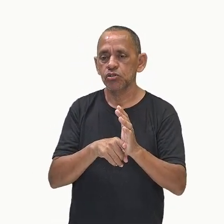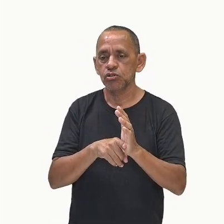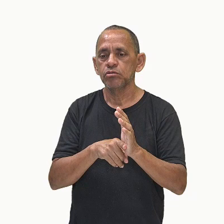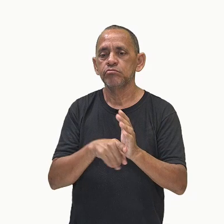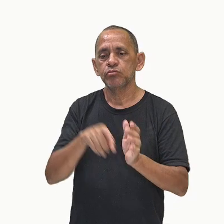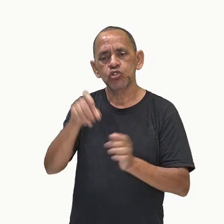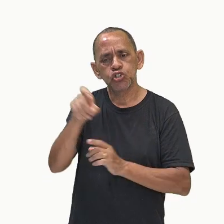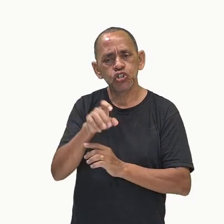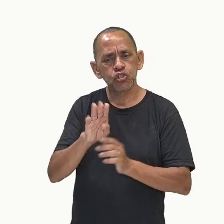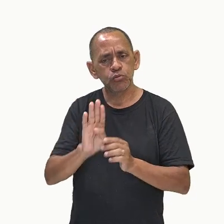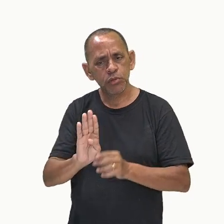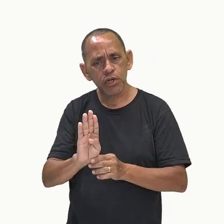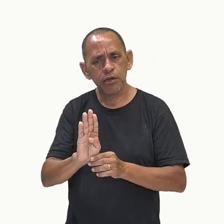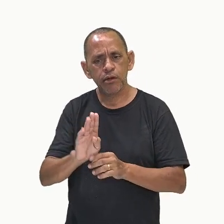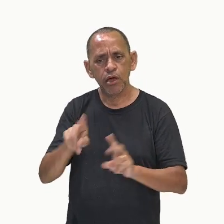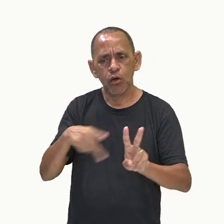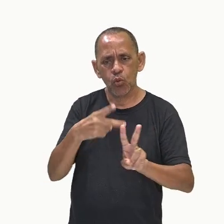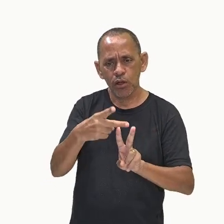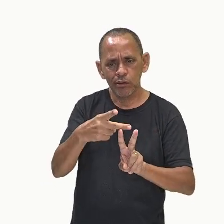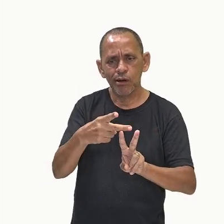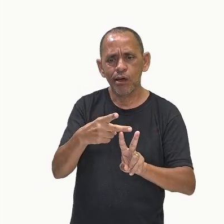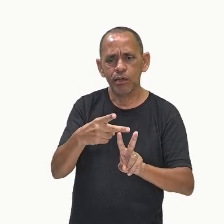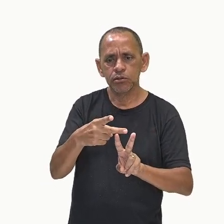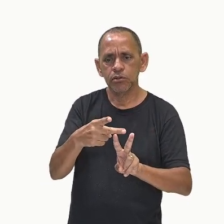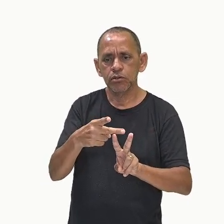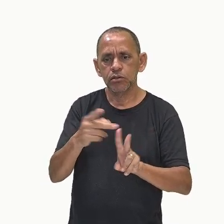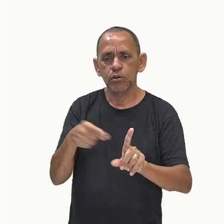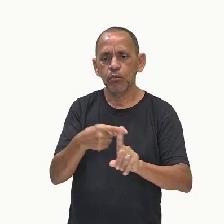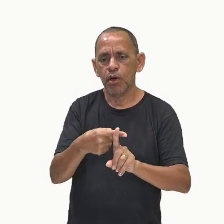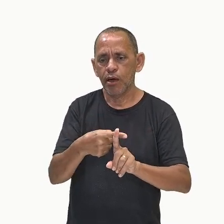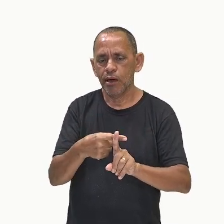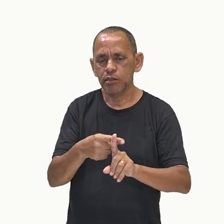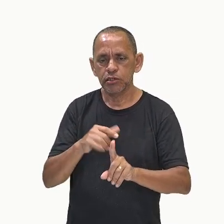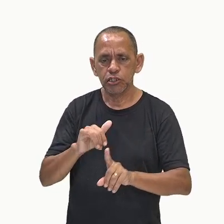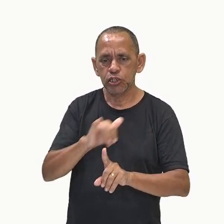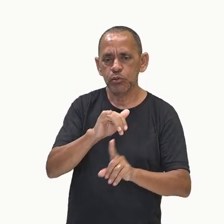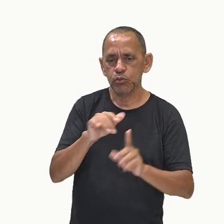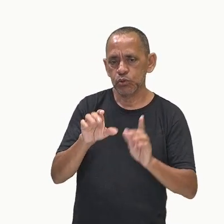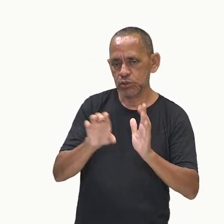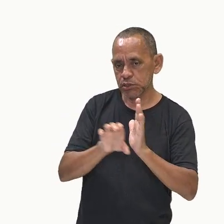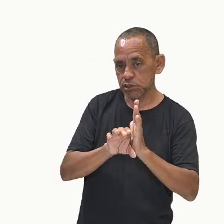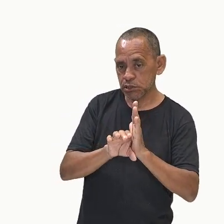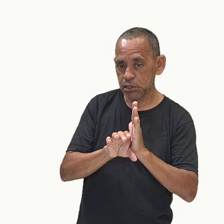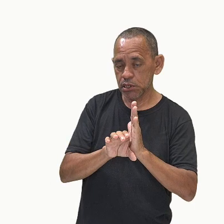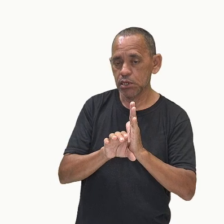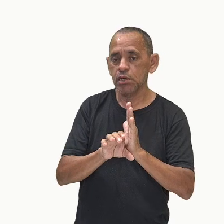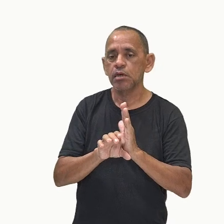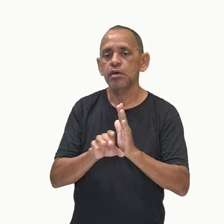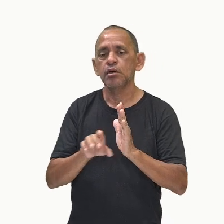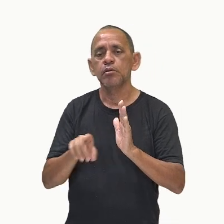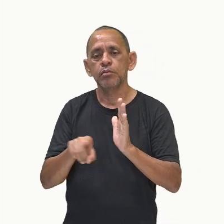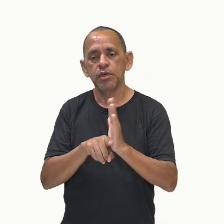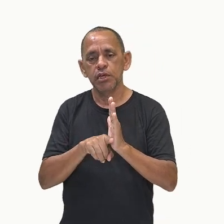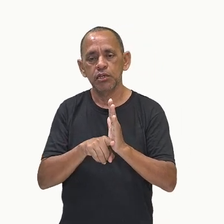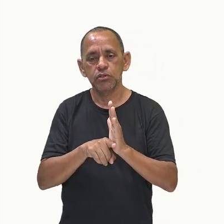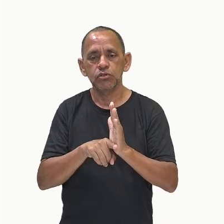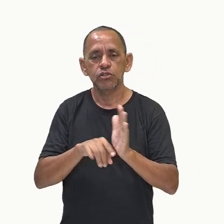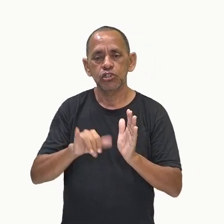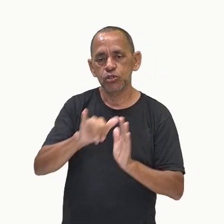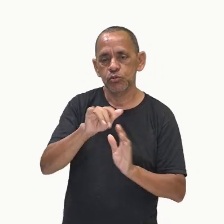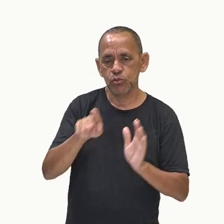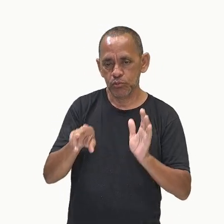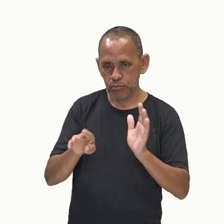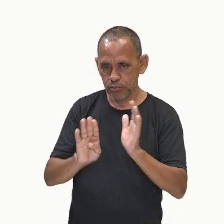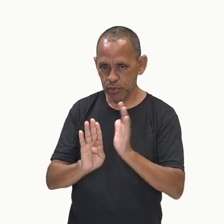XB ao quadrado. Mais YC menos YB também ao quadrado.